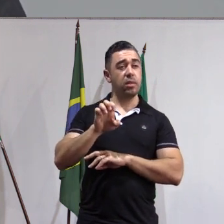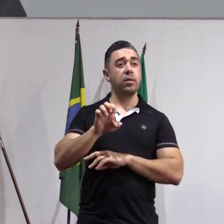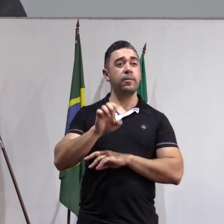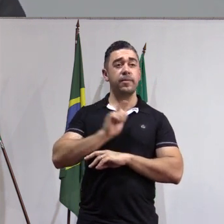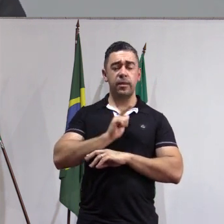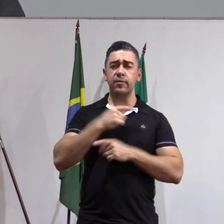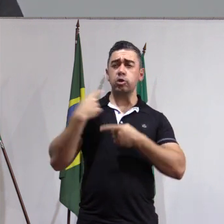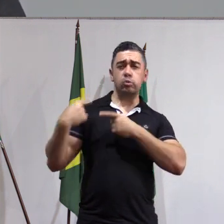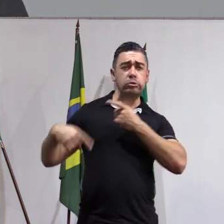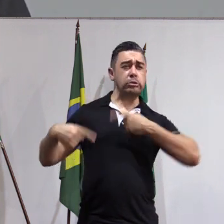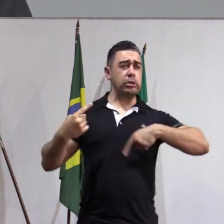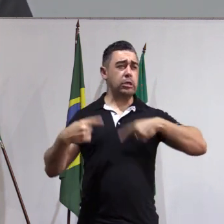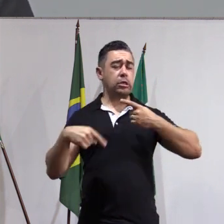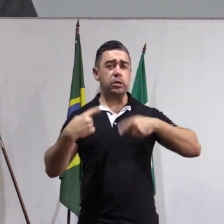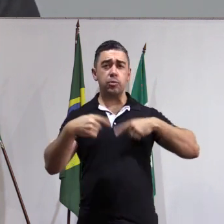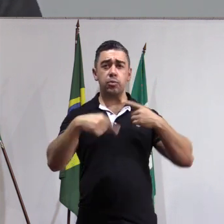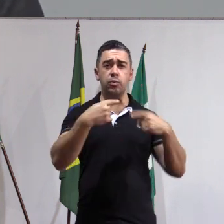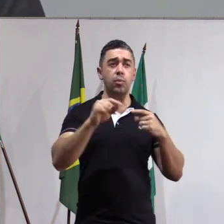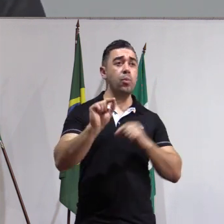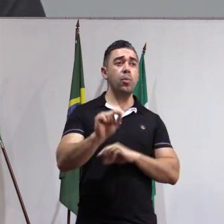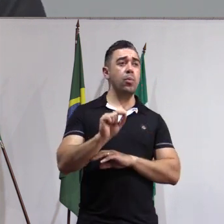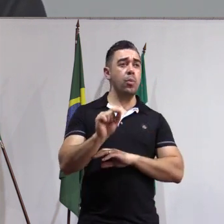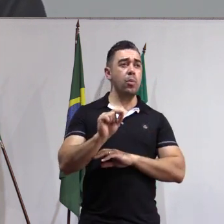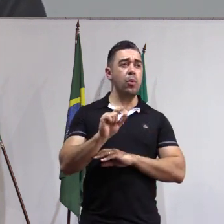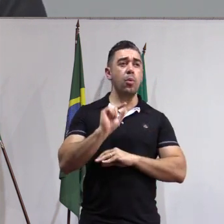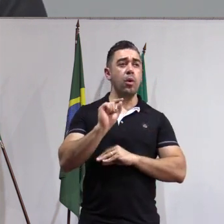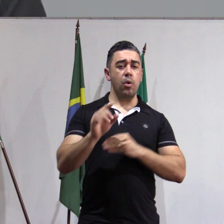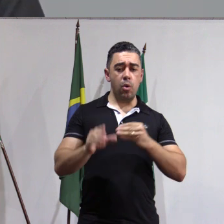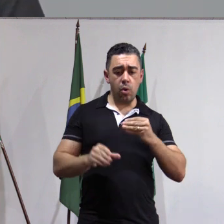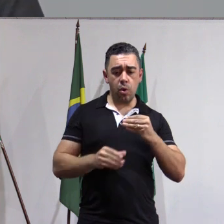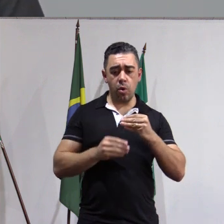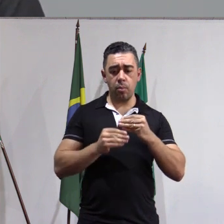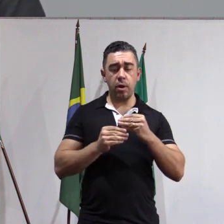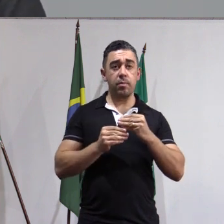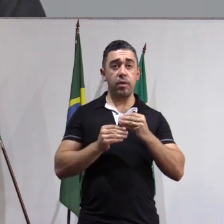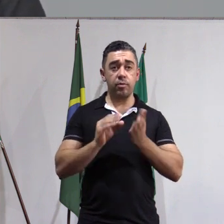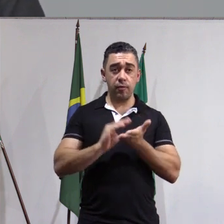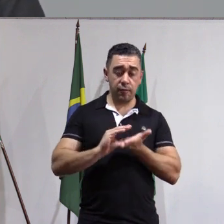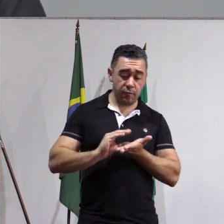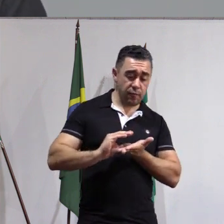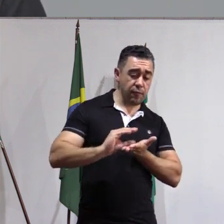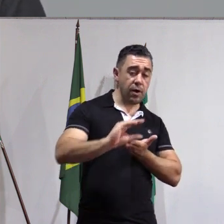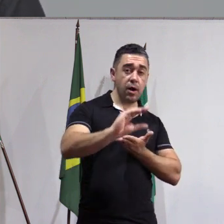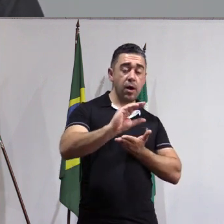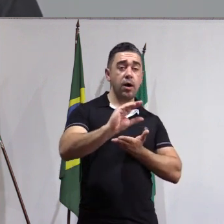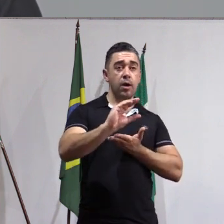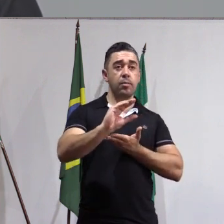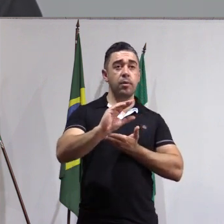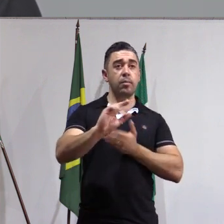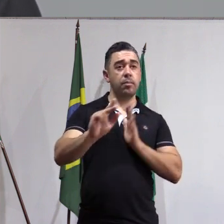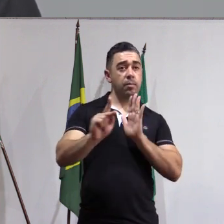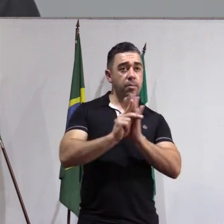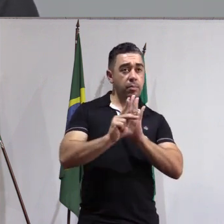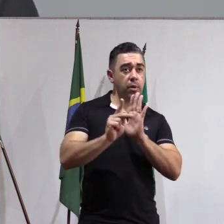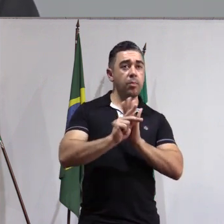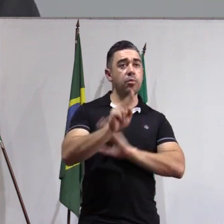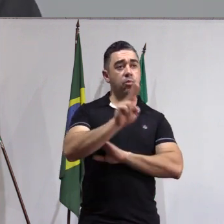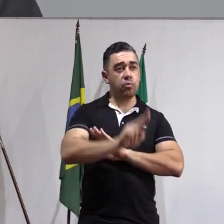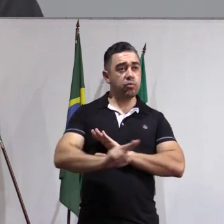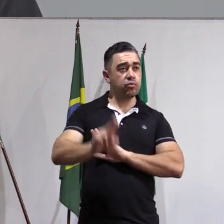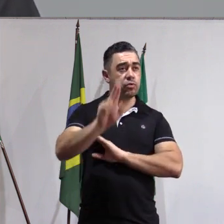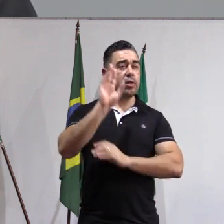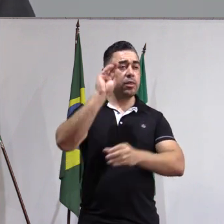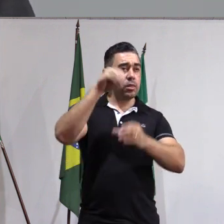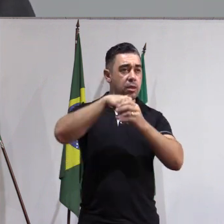estava discutindo um complemento de verbas de recurso público para ser usado pelas